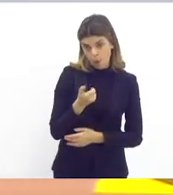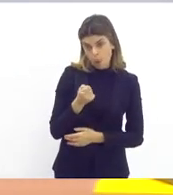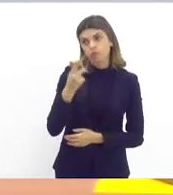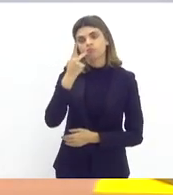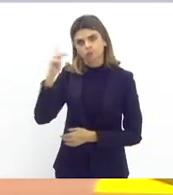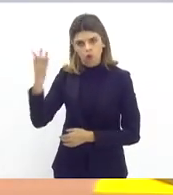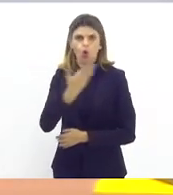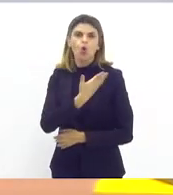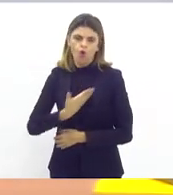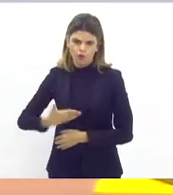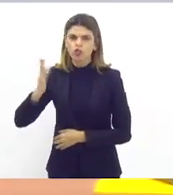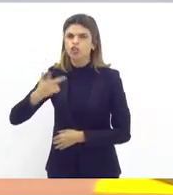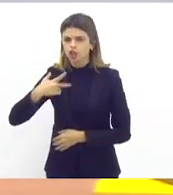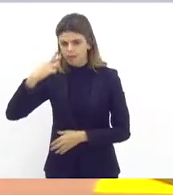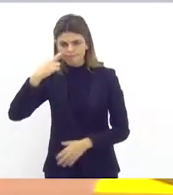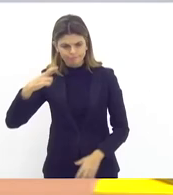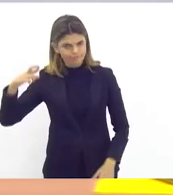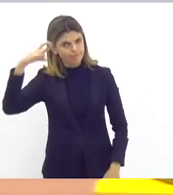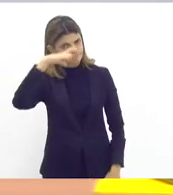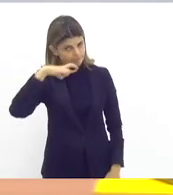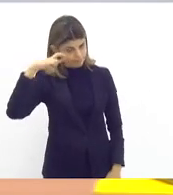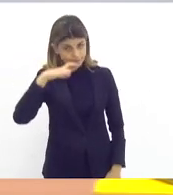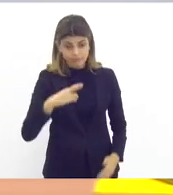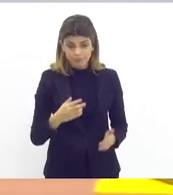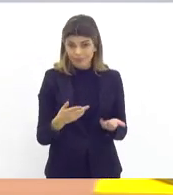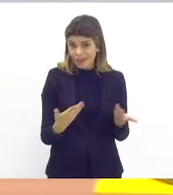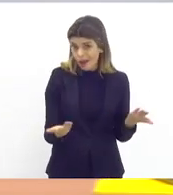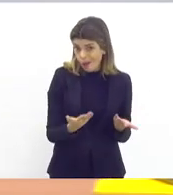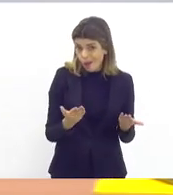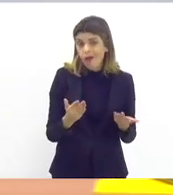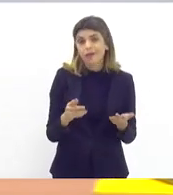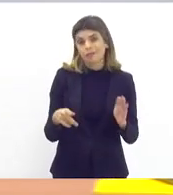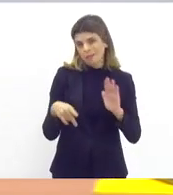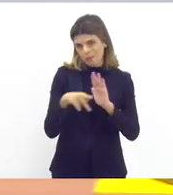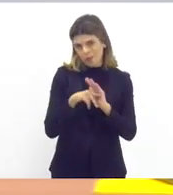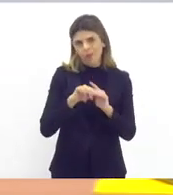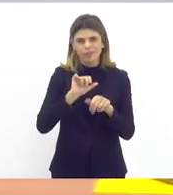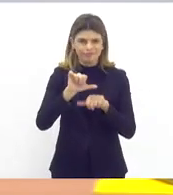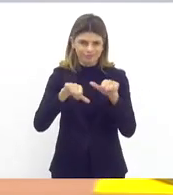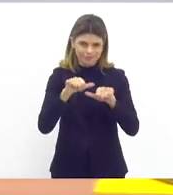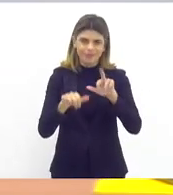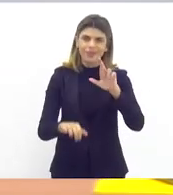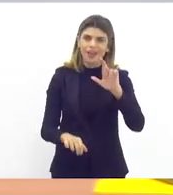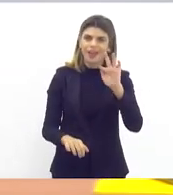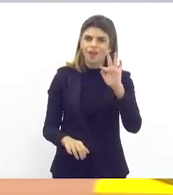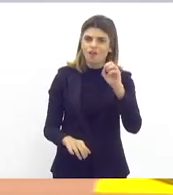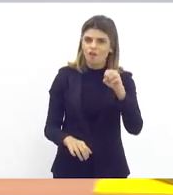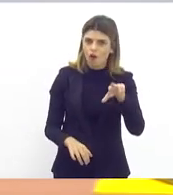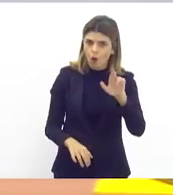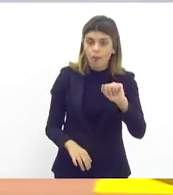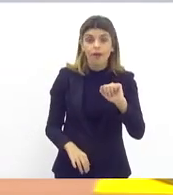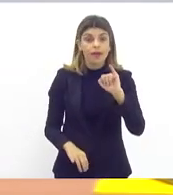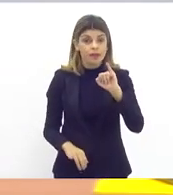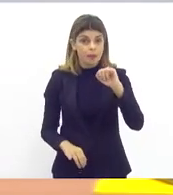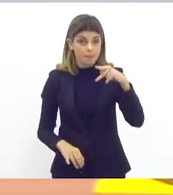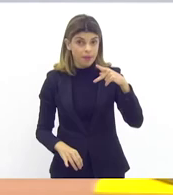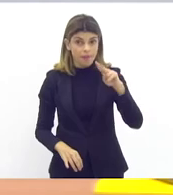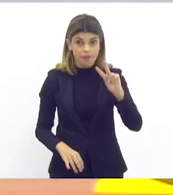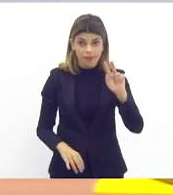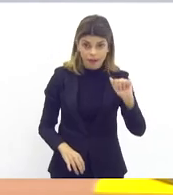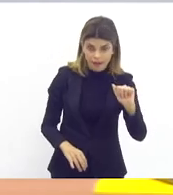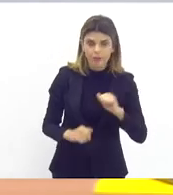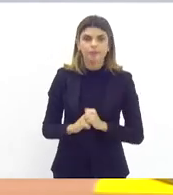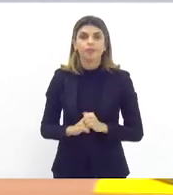de patrimônio, ela é meio constante. Na própria reforma agora, como eu falei, já tem mudanças. Tem mudanças no IPVA, tem mudanças no IPTU, tem mudanças